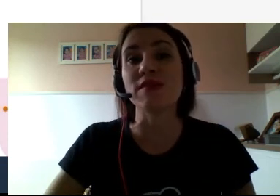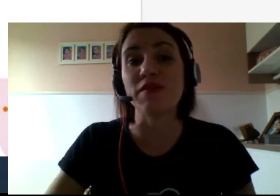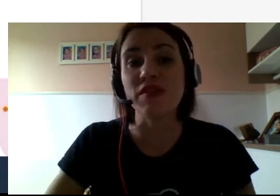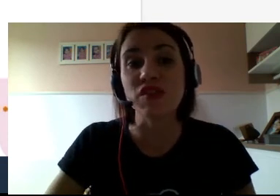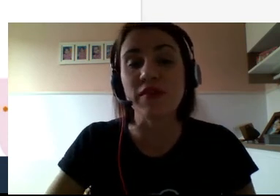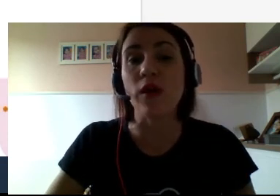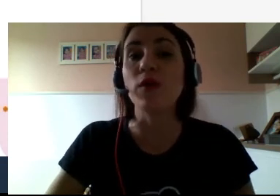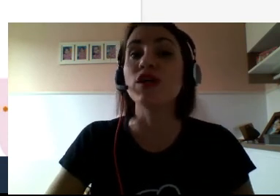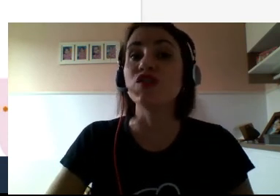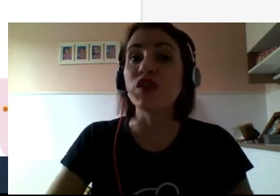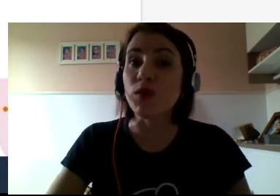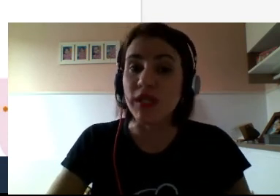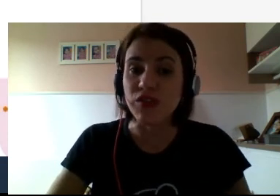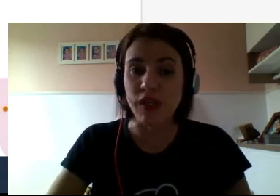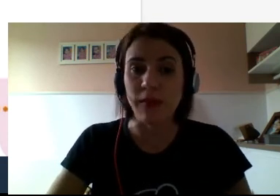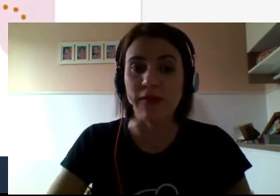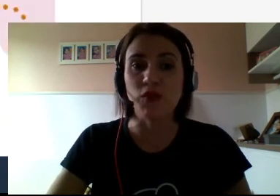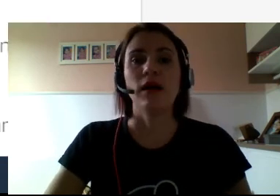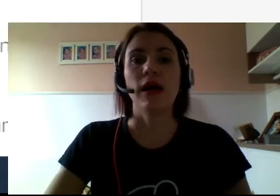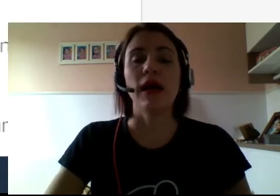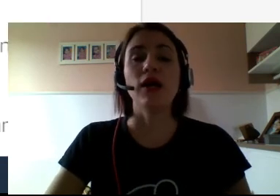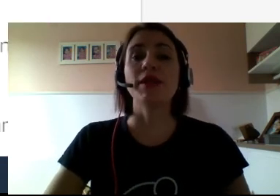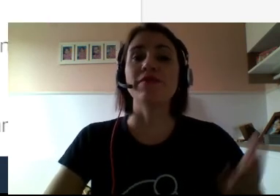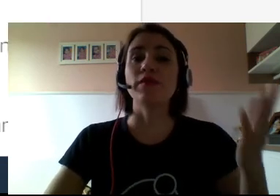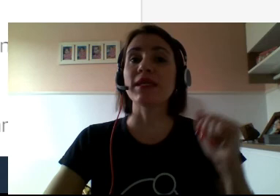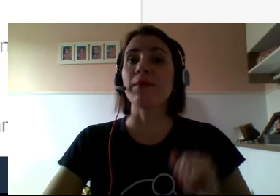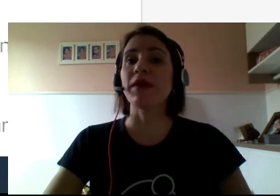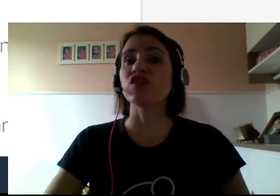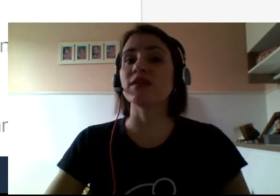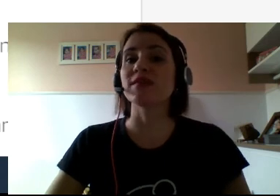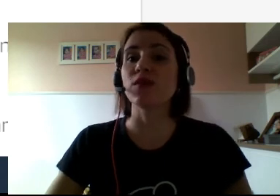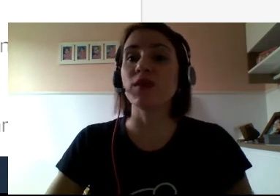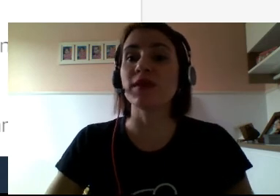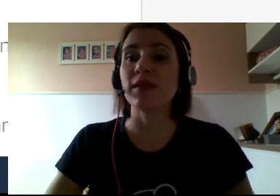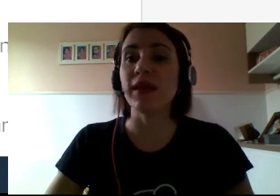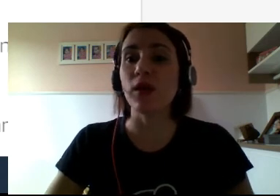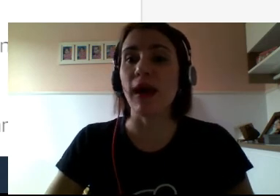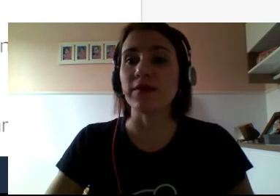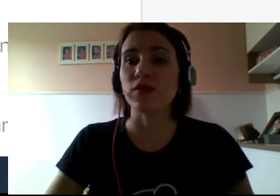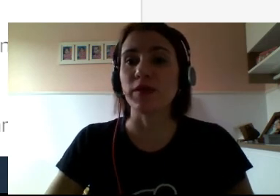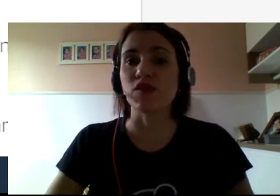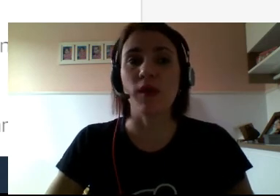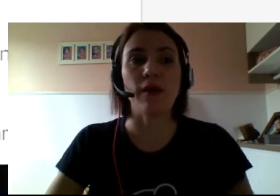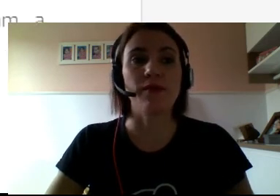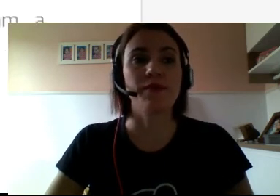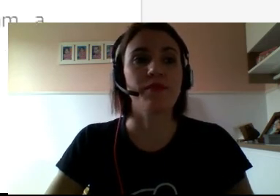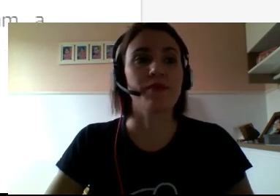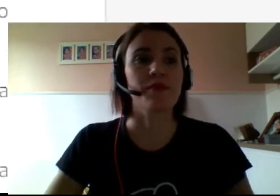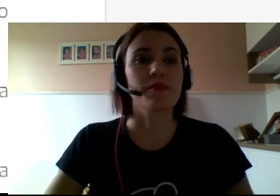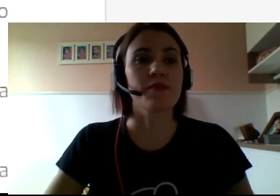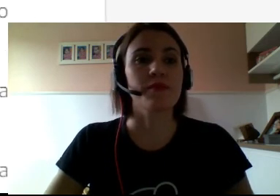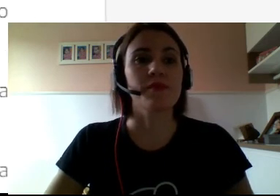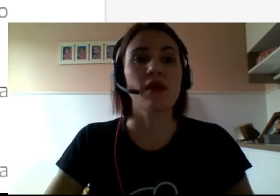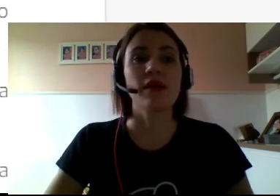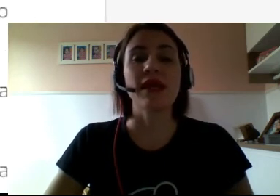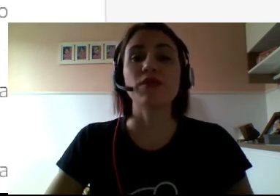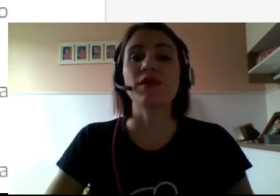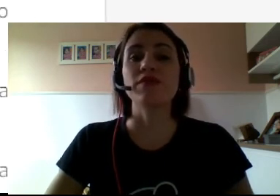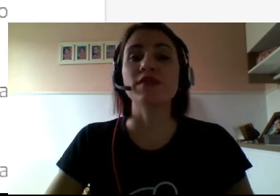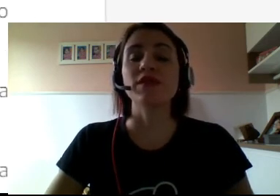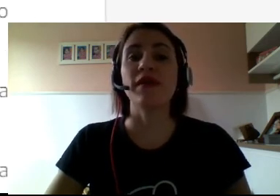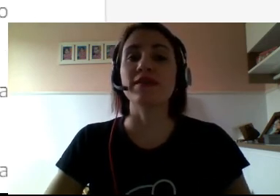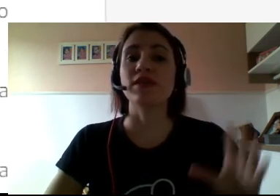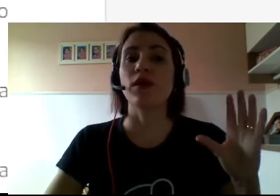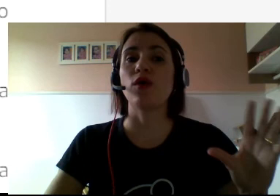mais a respeito desse festival de Curitiba agora vamos lá na página 134 pessoal eu